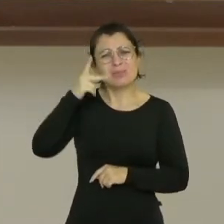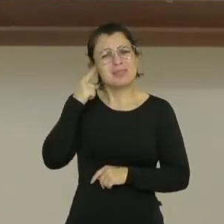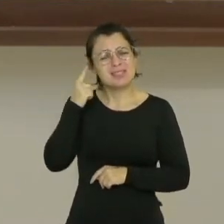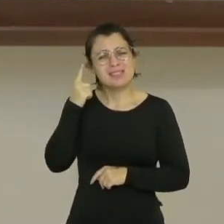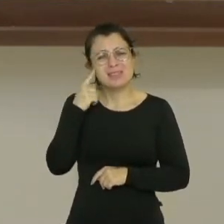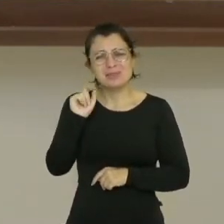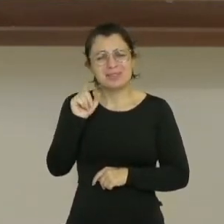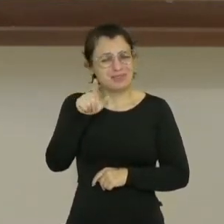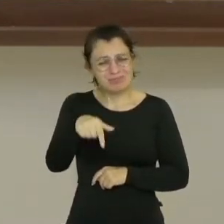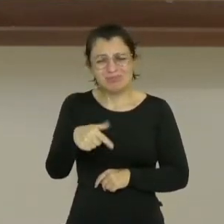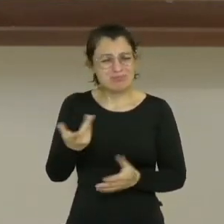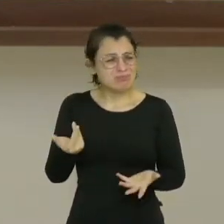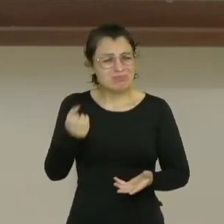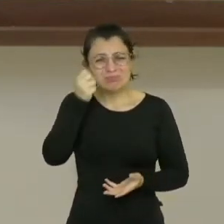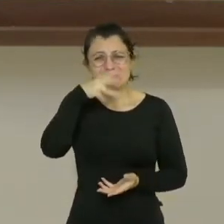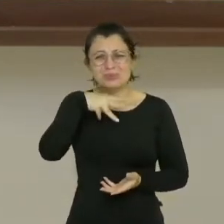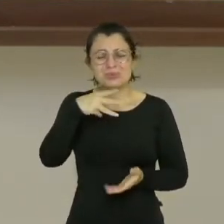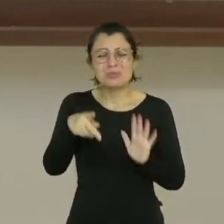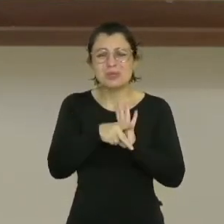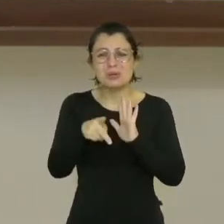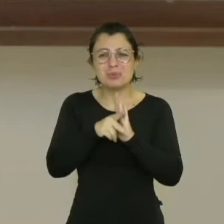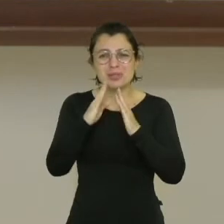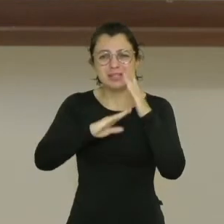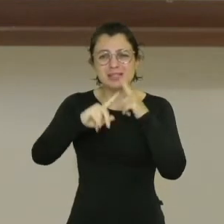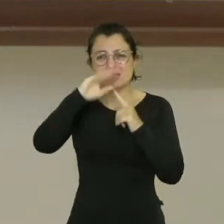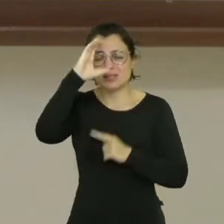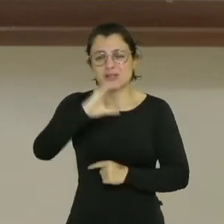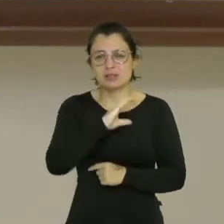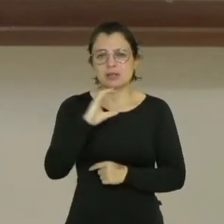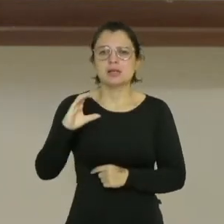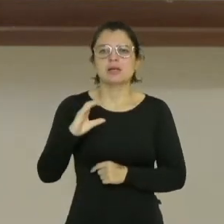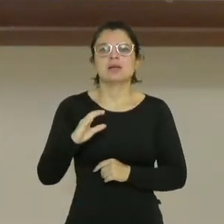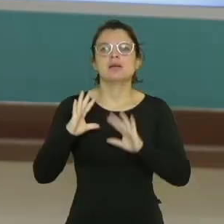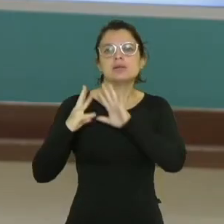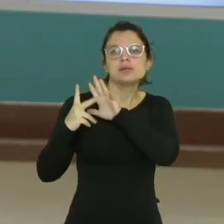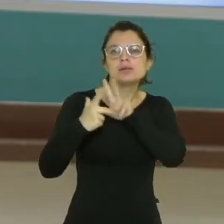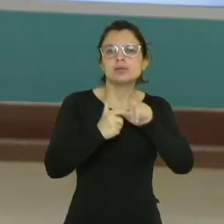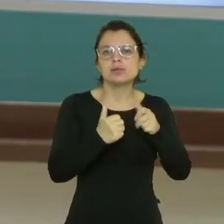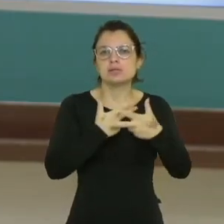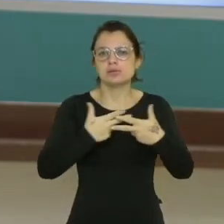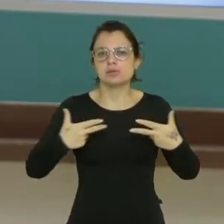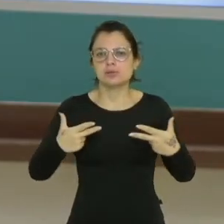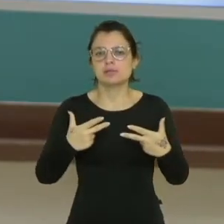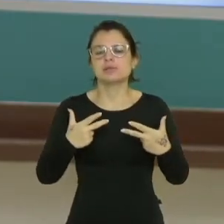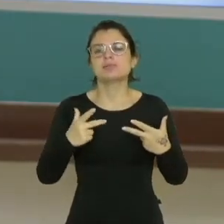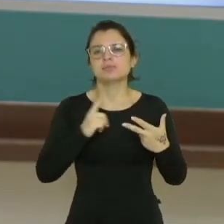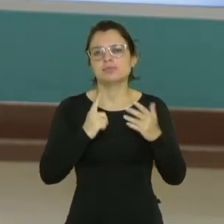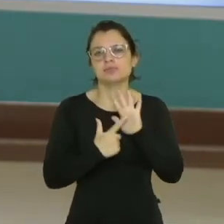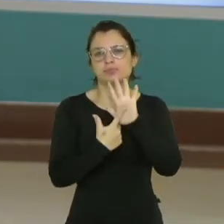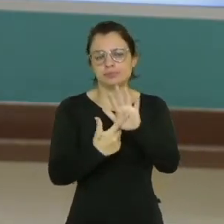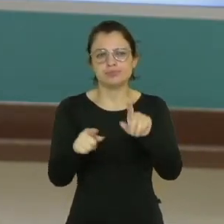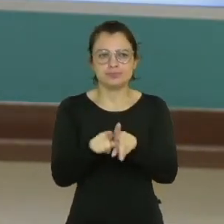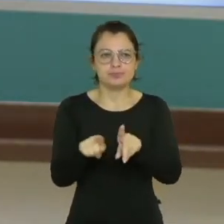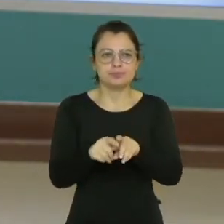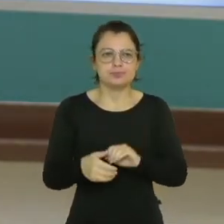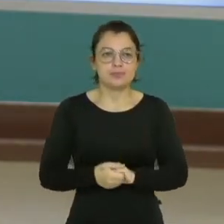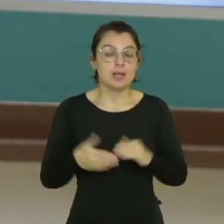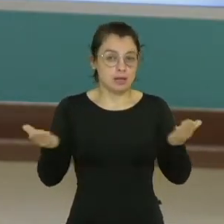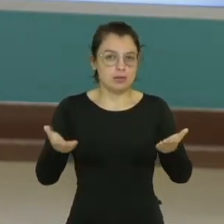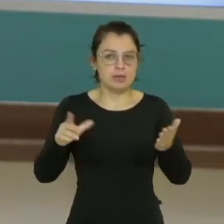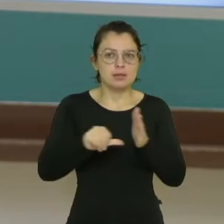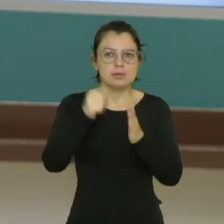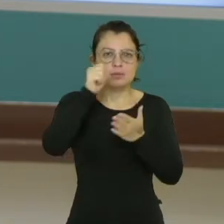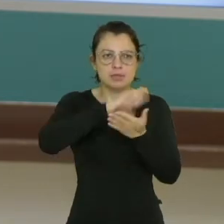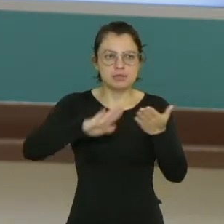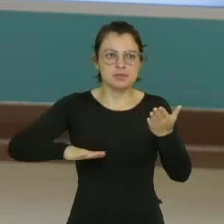como um abuso da Igreja Católica, né? E aí, obviamente, que todas essas questões ele levou em conta, né? Vamos para a nossa primeira